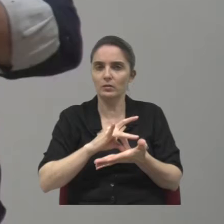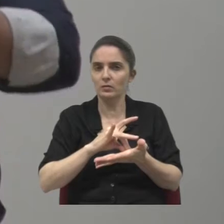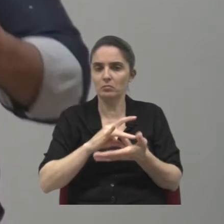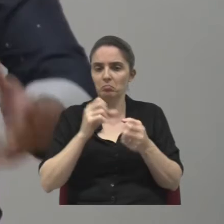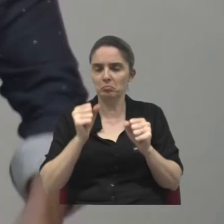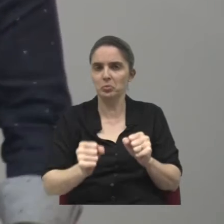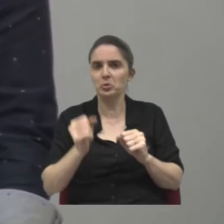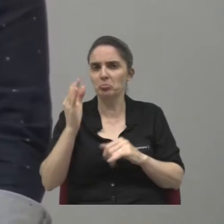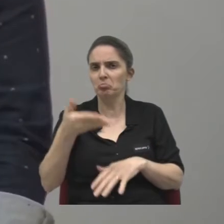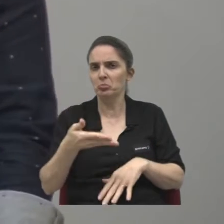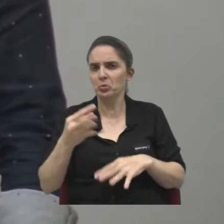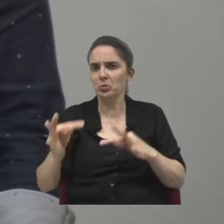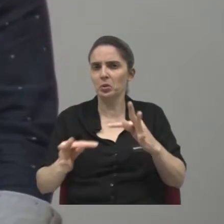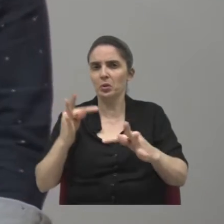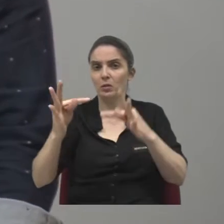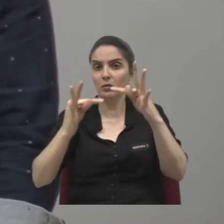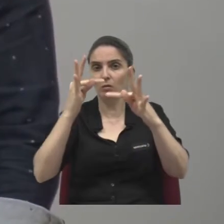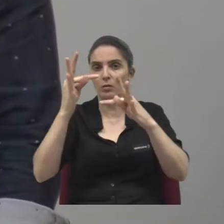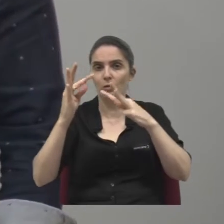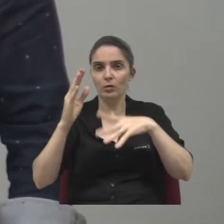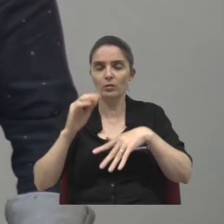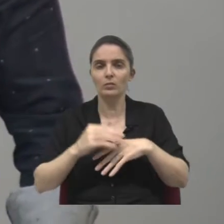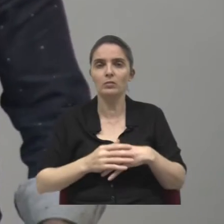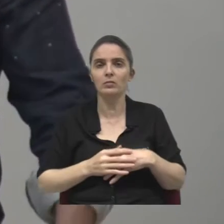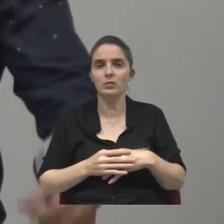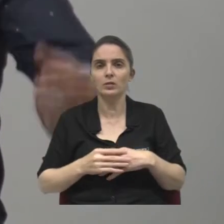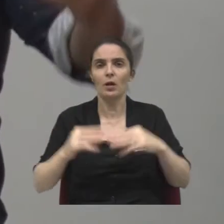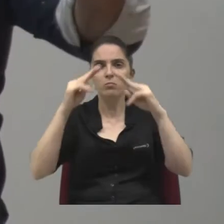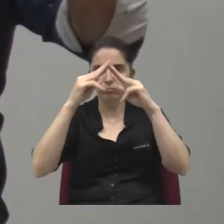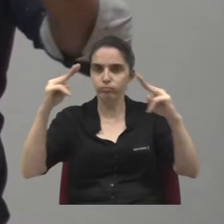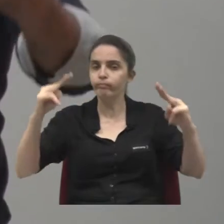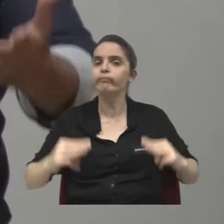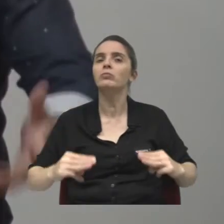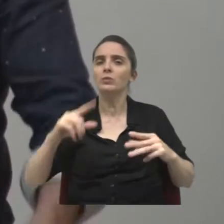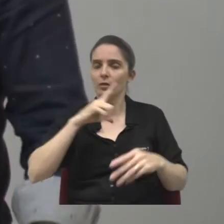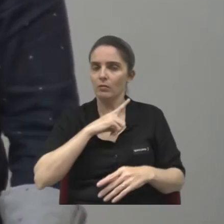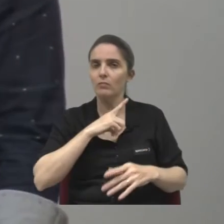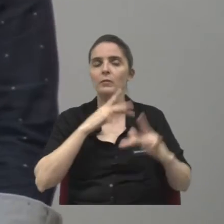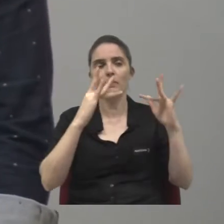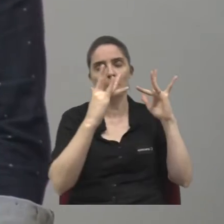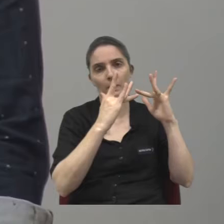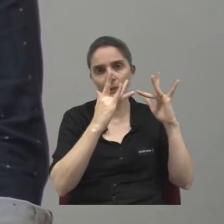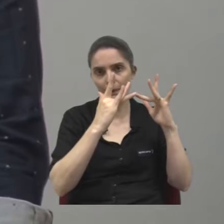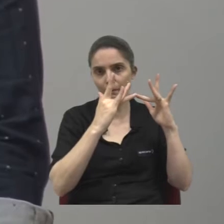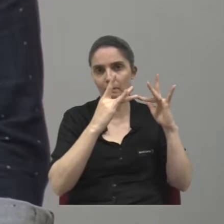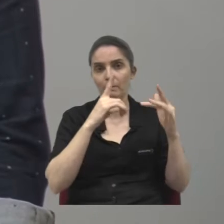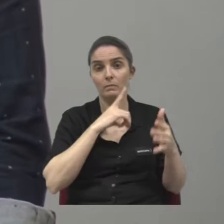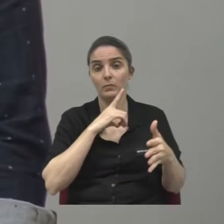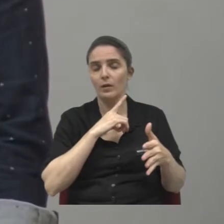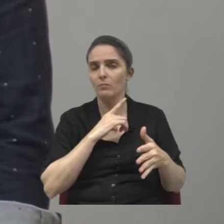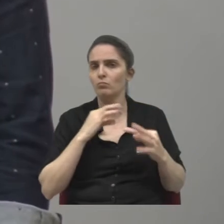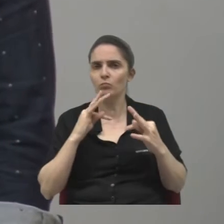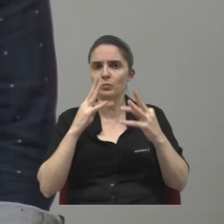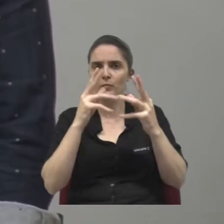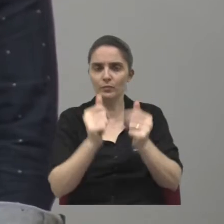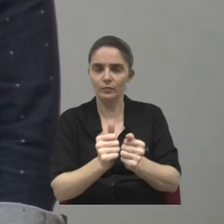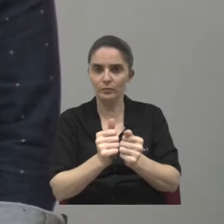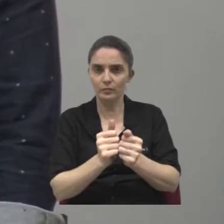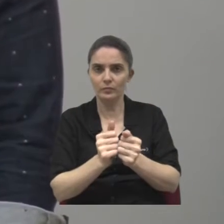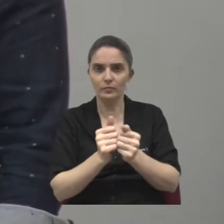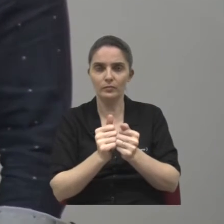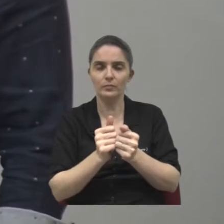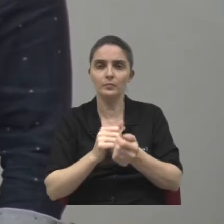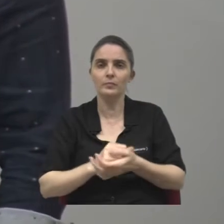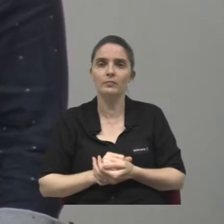tecnologia de pele, grandes museus hoje, você tem contato, você consegue ter a literatura, você consegue saber tudo sobre